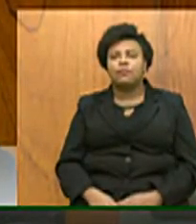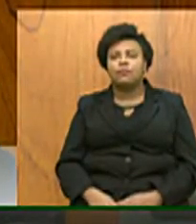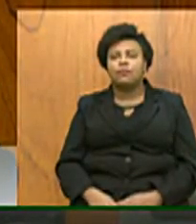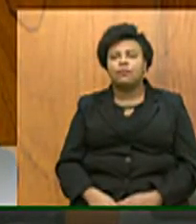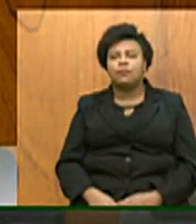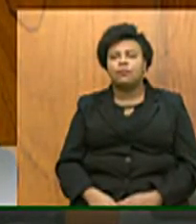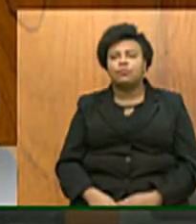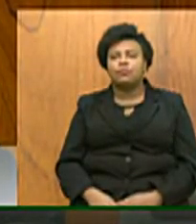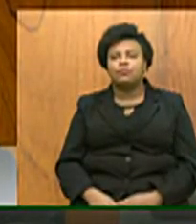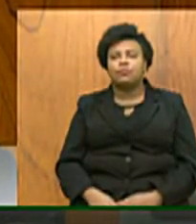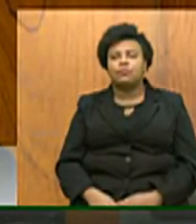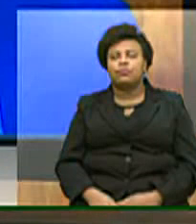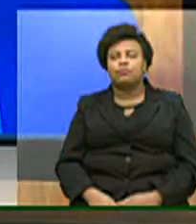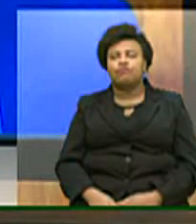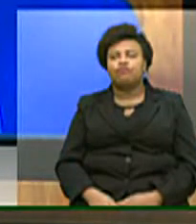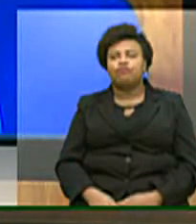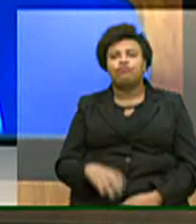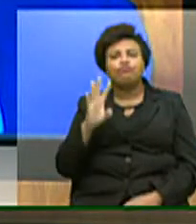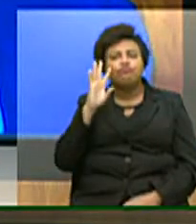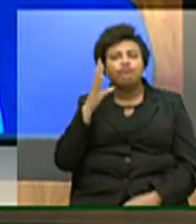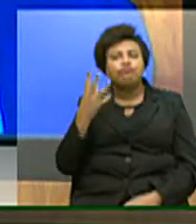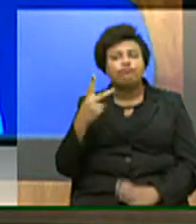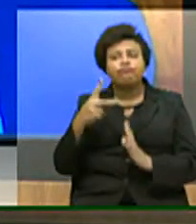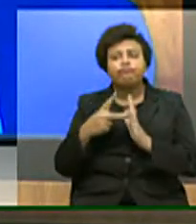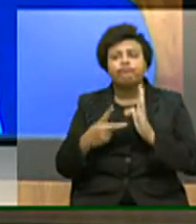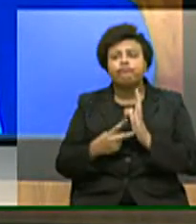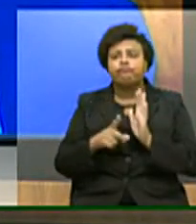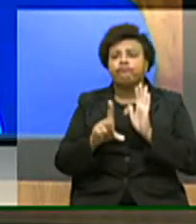515-2019. Está em encaminhamento, PL